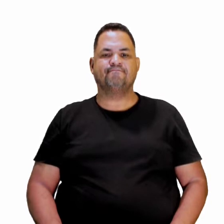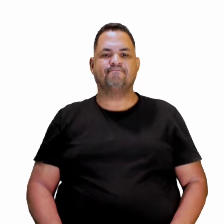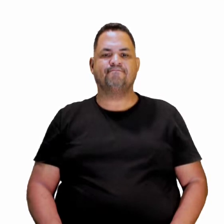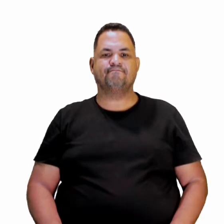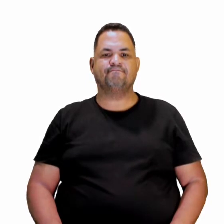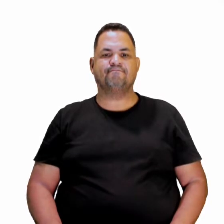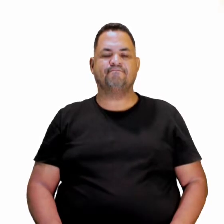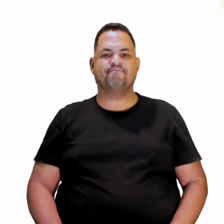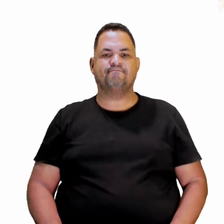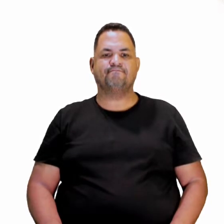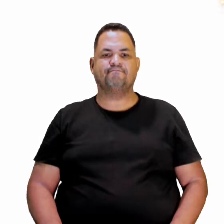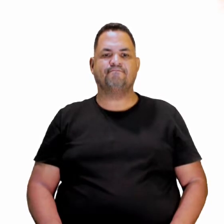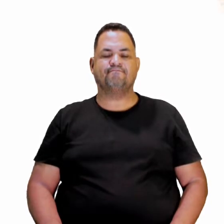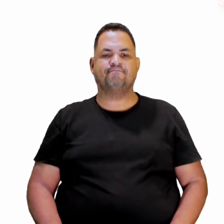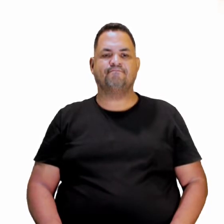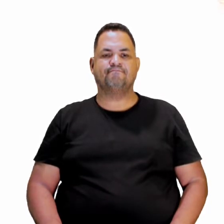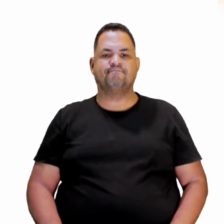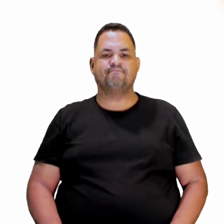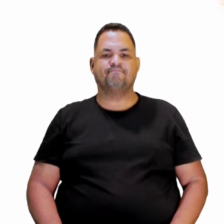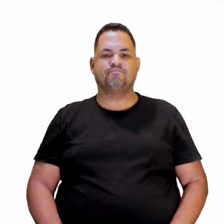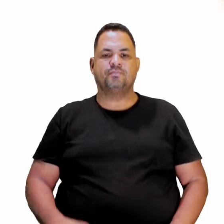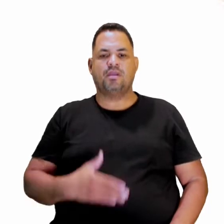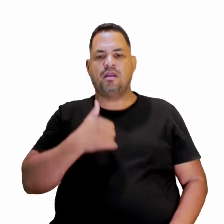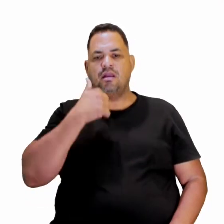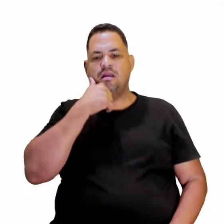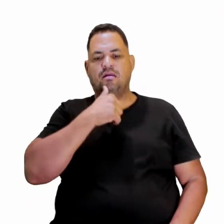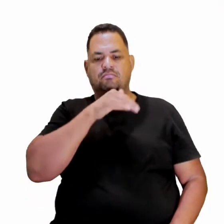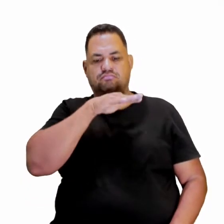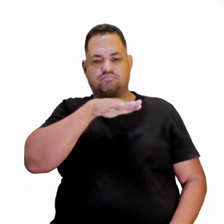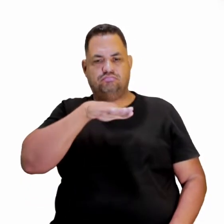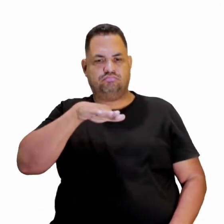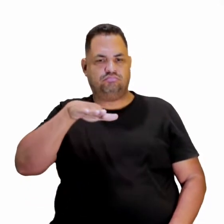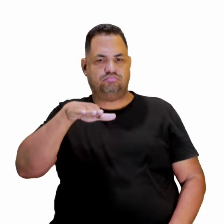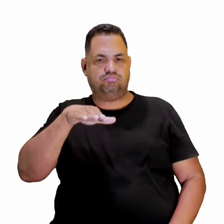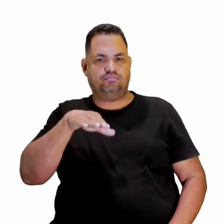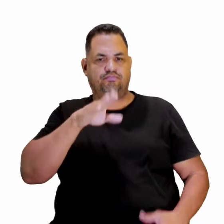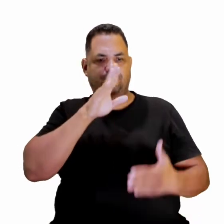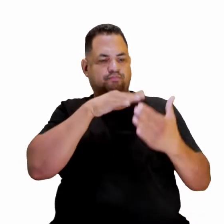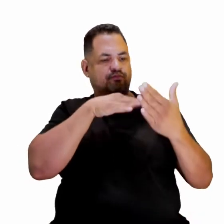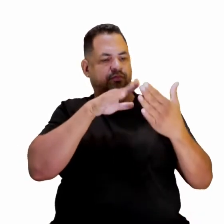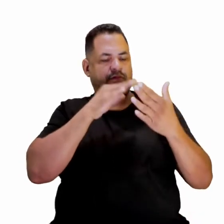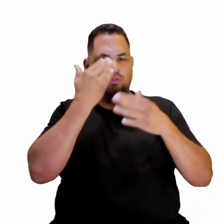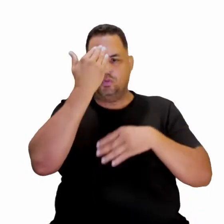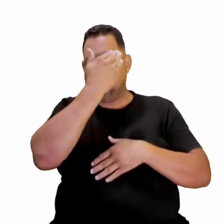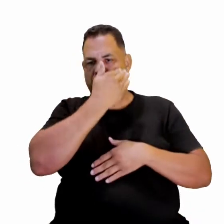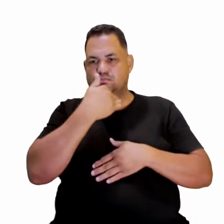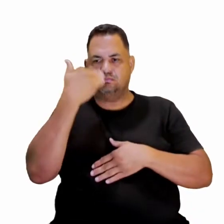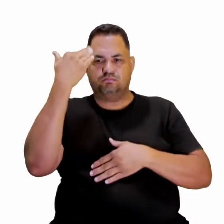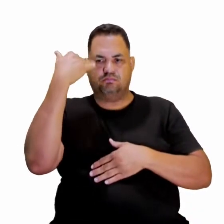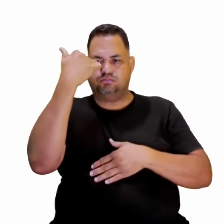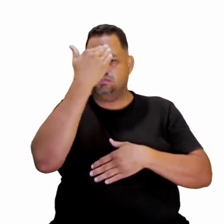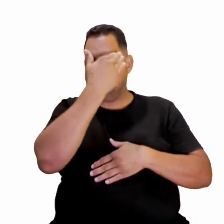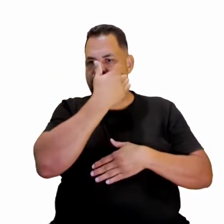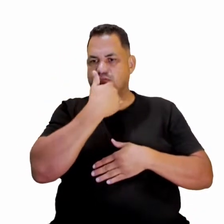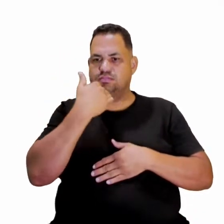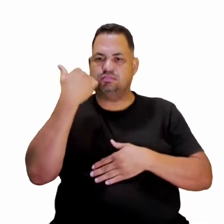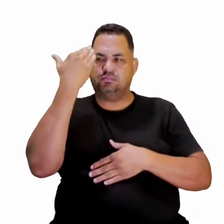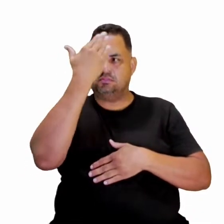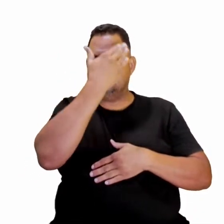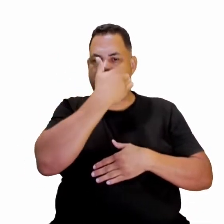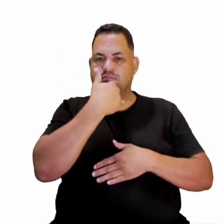photo. Ou seja, a garota pintou o rosto dela, her